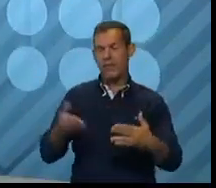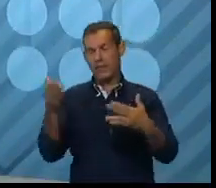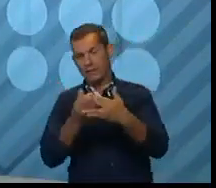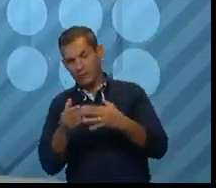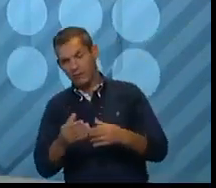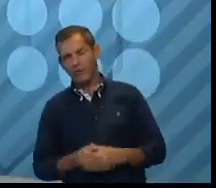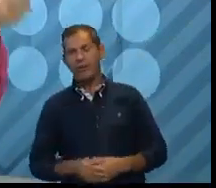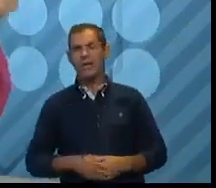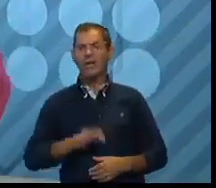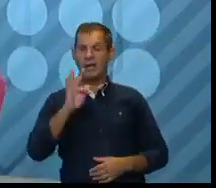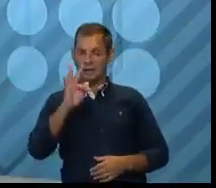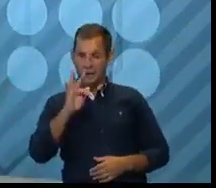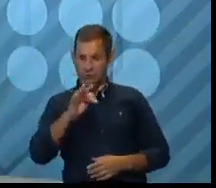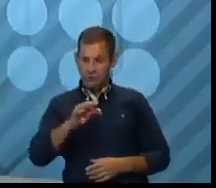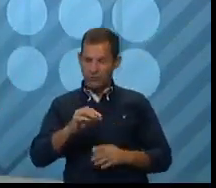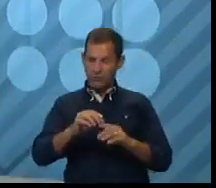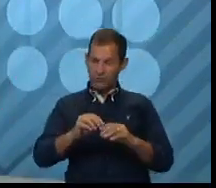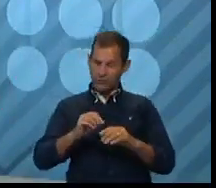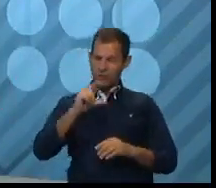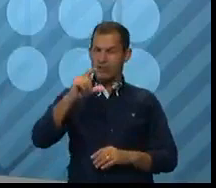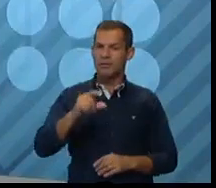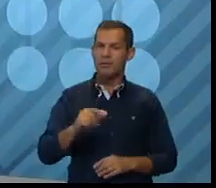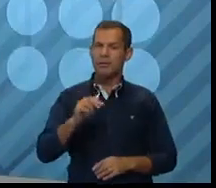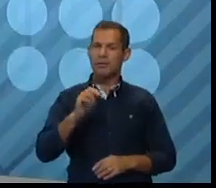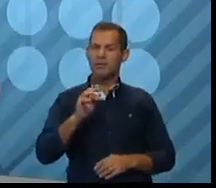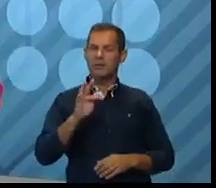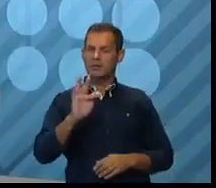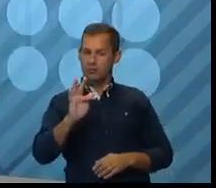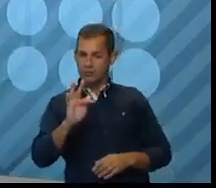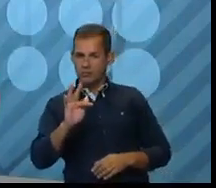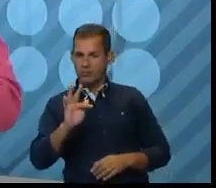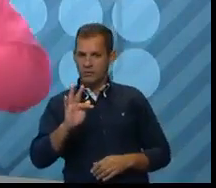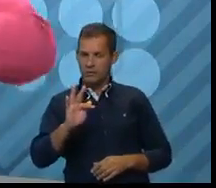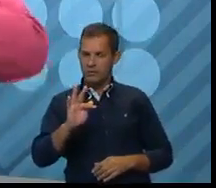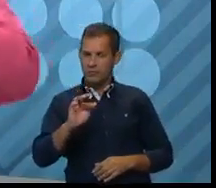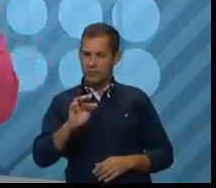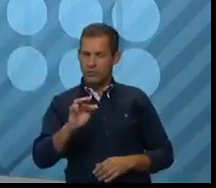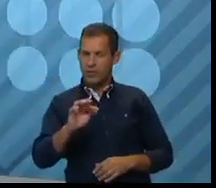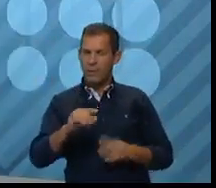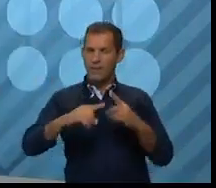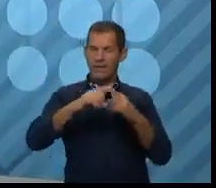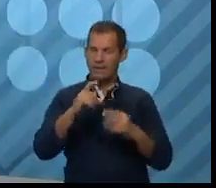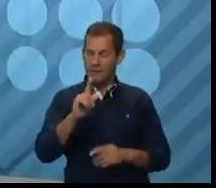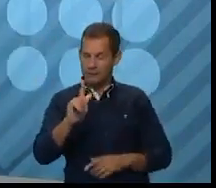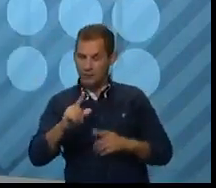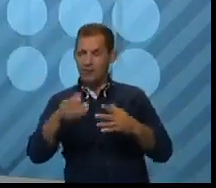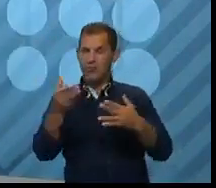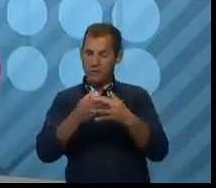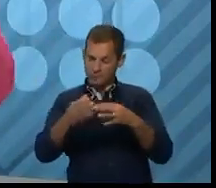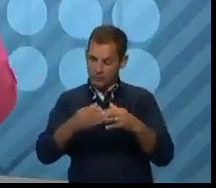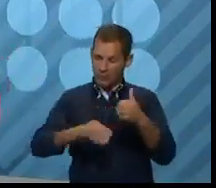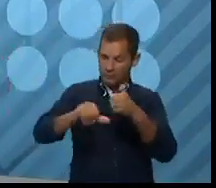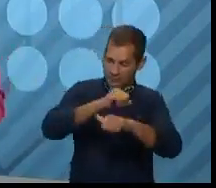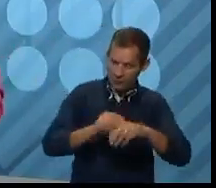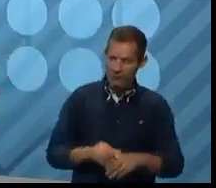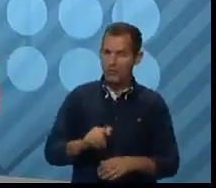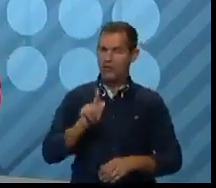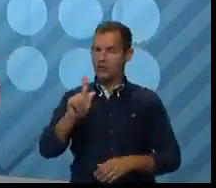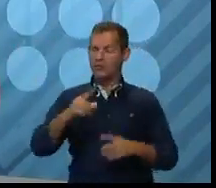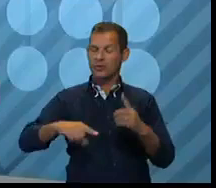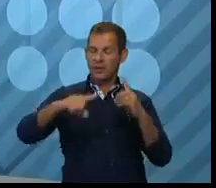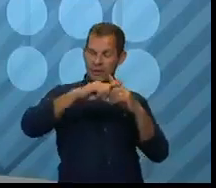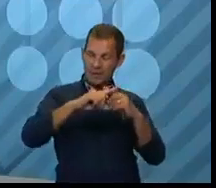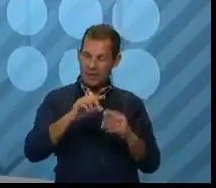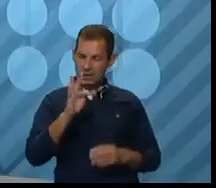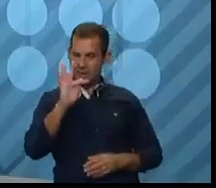intervalo, a função f era maior do que a função g, mas já no próximo intervalo, invertia. A função g era maior do que a